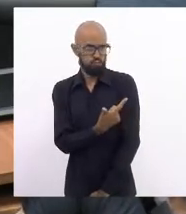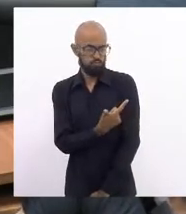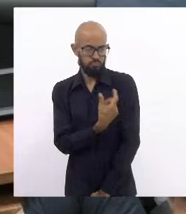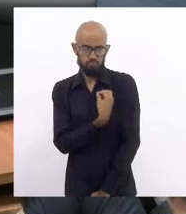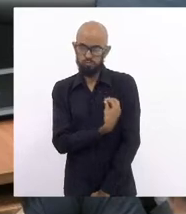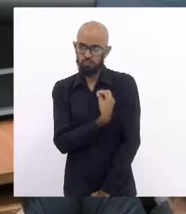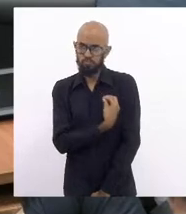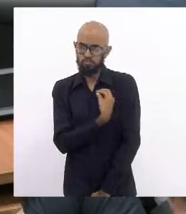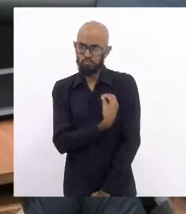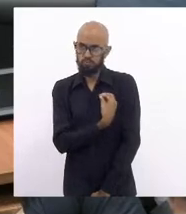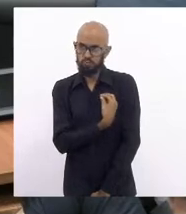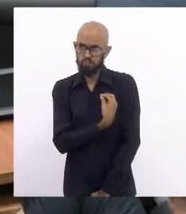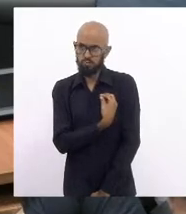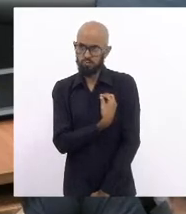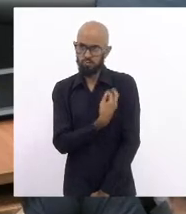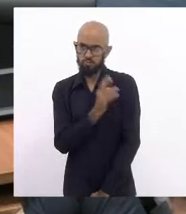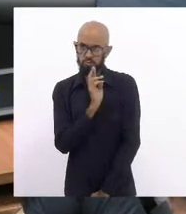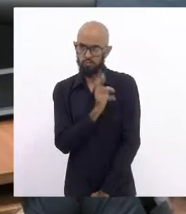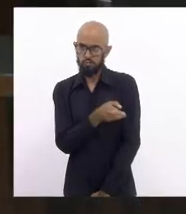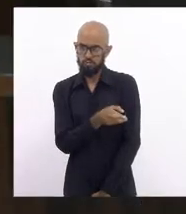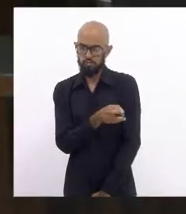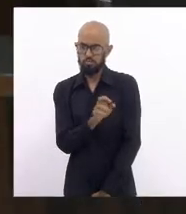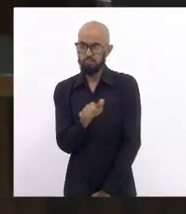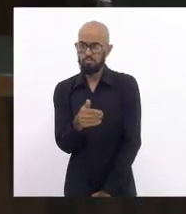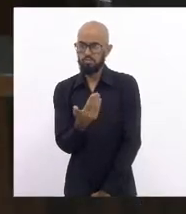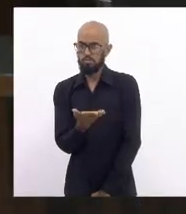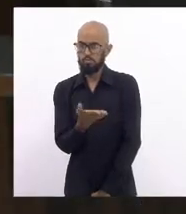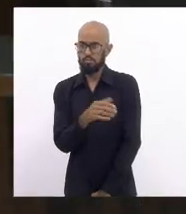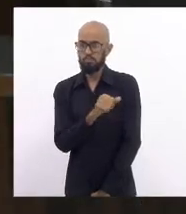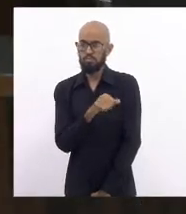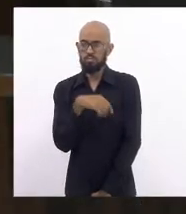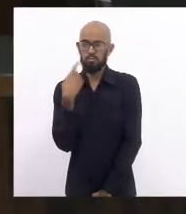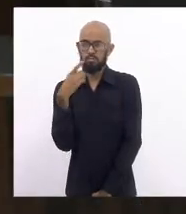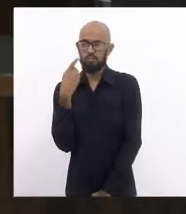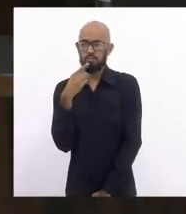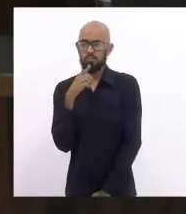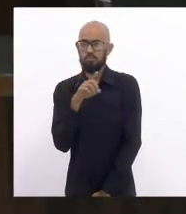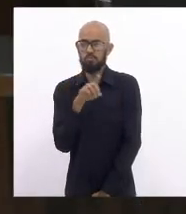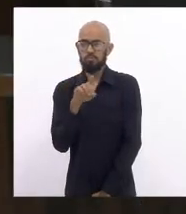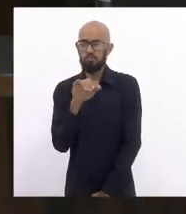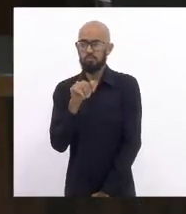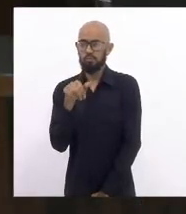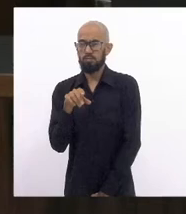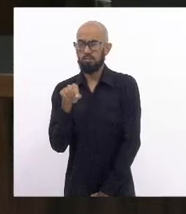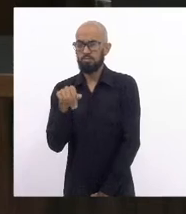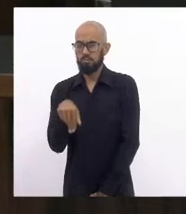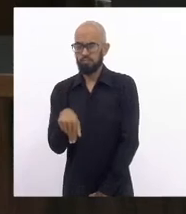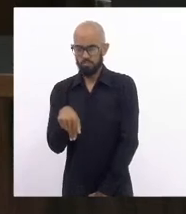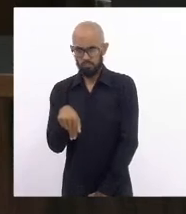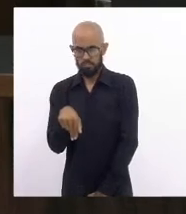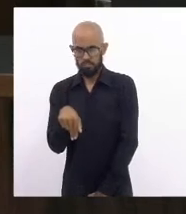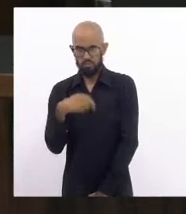não está se pronunciando. Eu vou. A deputada Zeidan está presente na sessão?